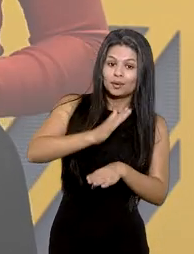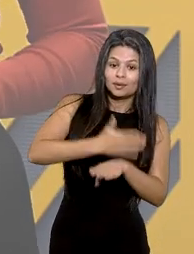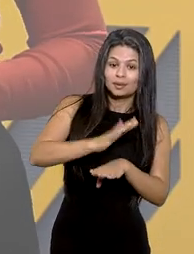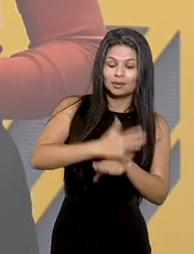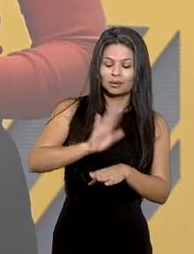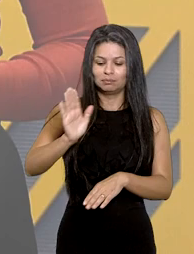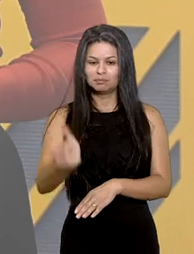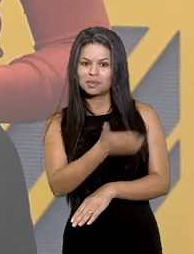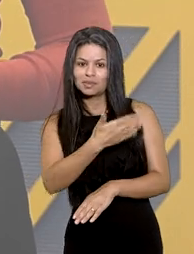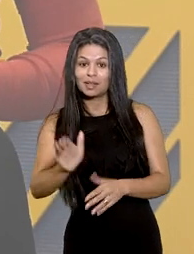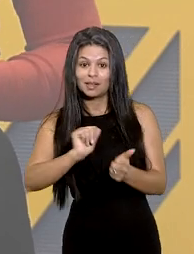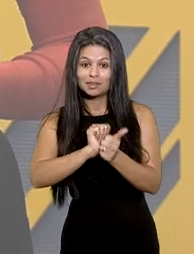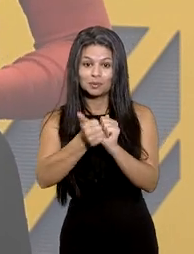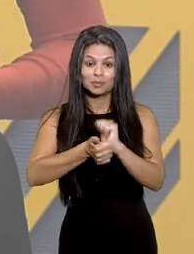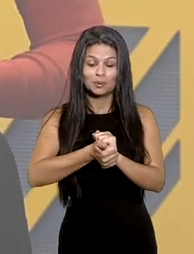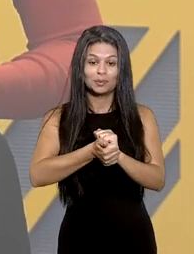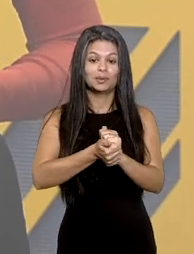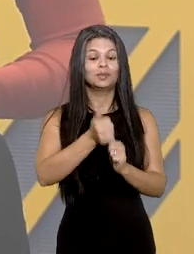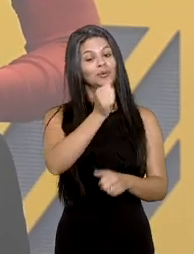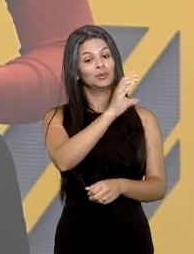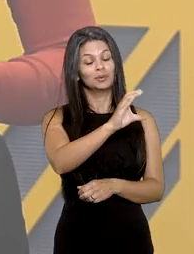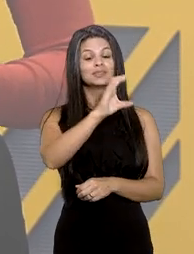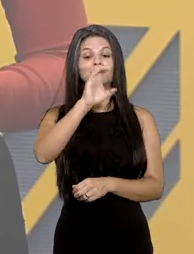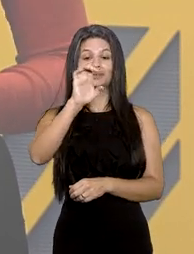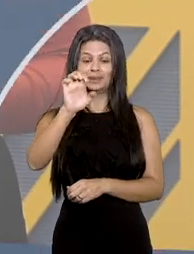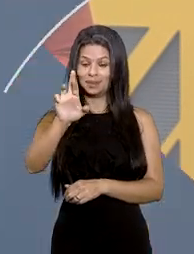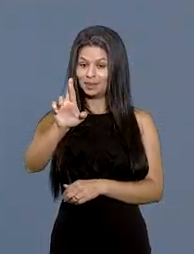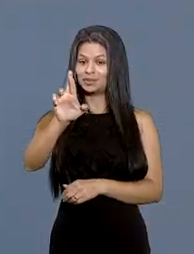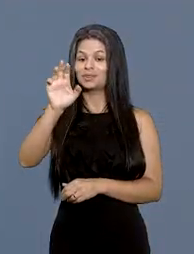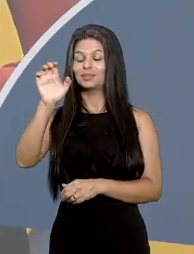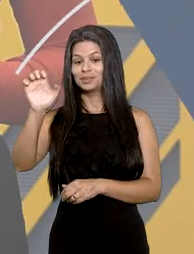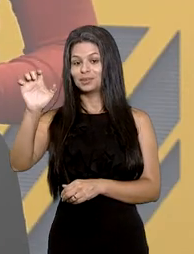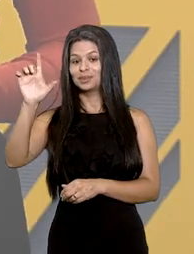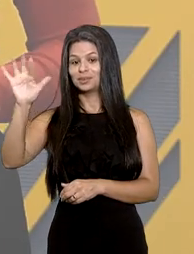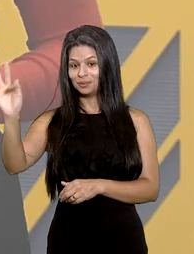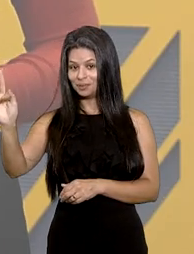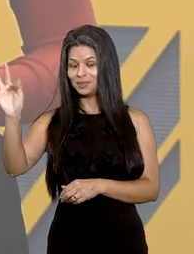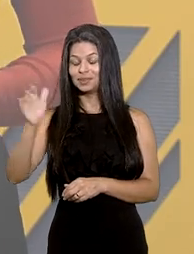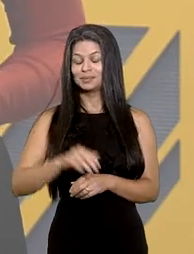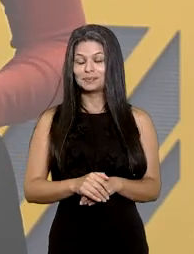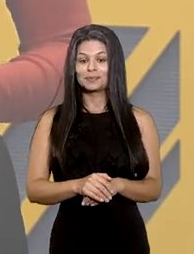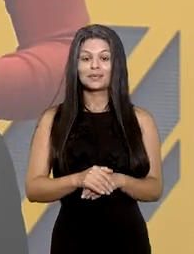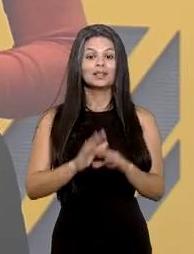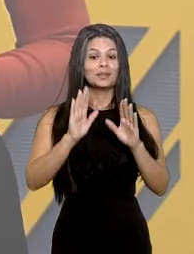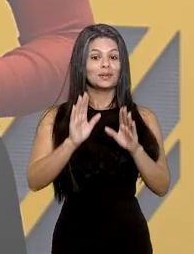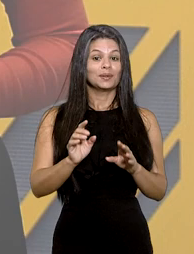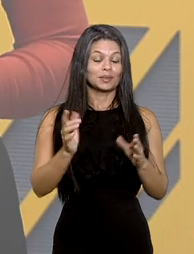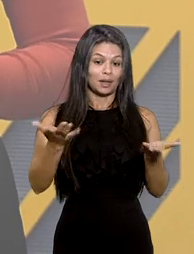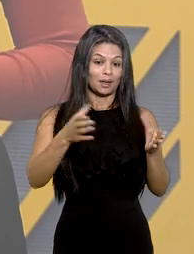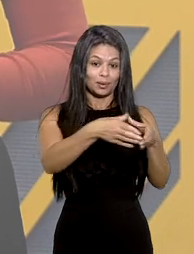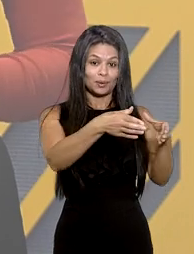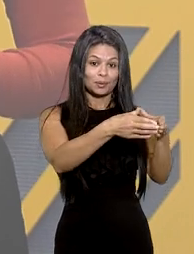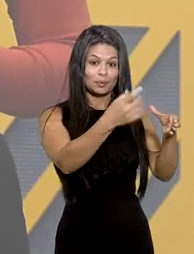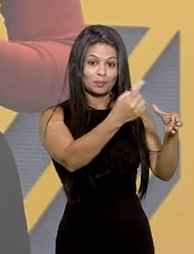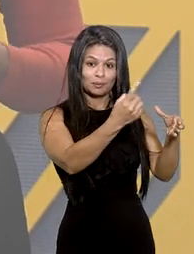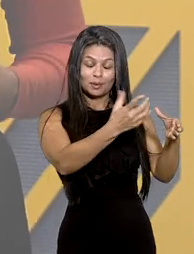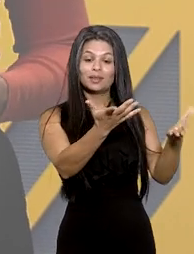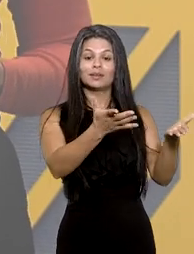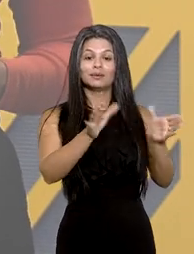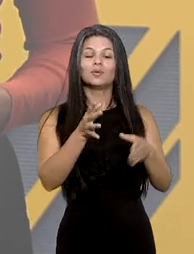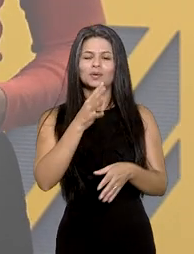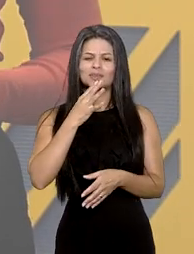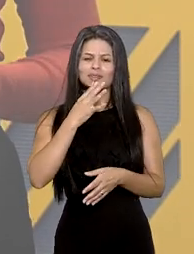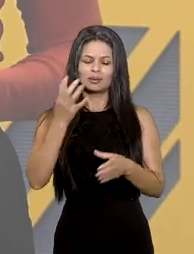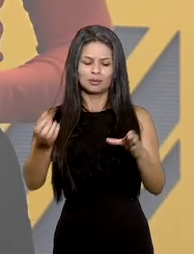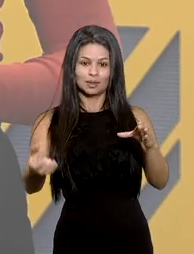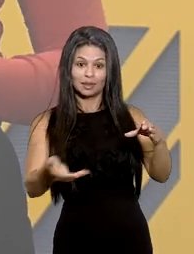tênis em Conselho Regional de Educação Física. Já a primeira turma reconheceu que com a criação